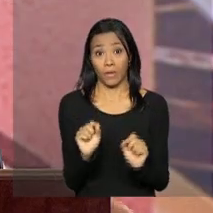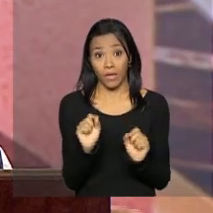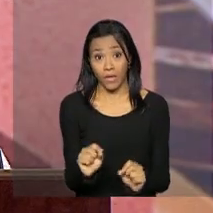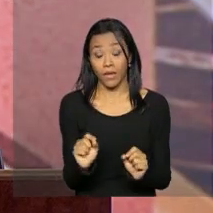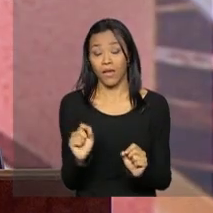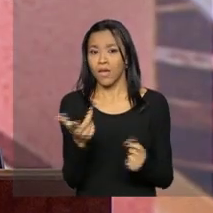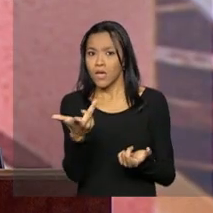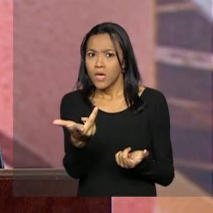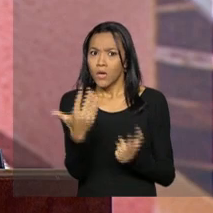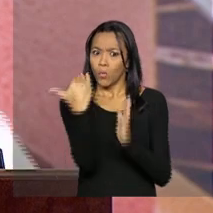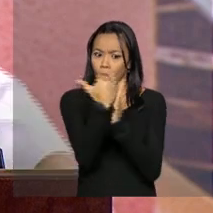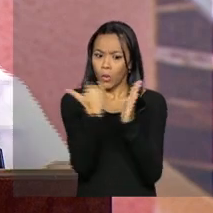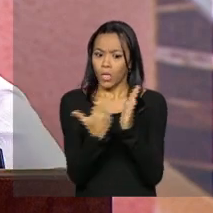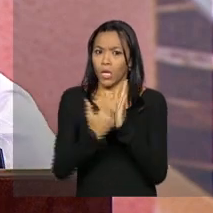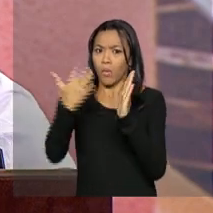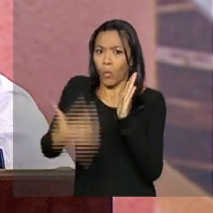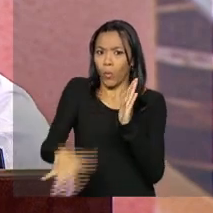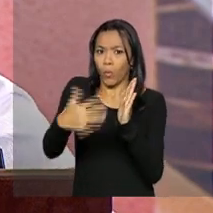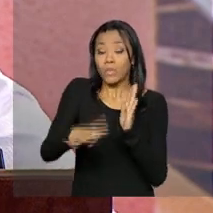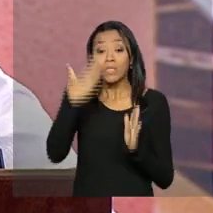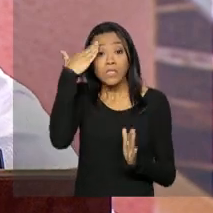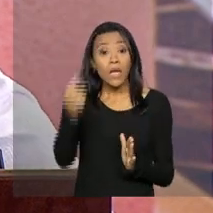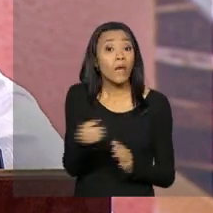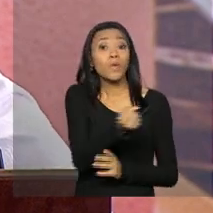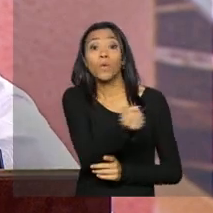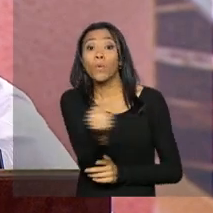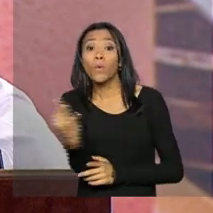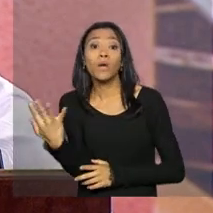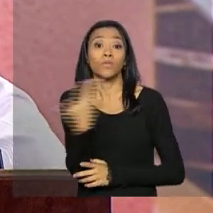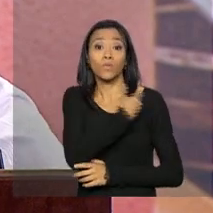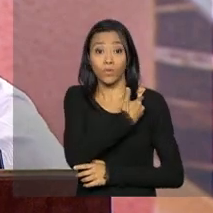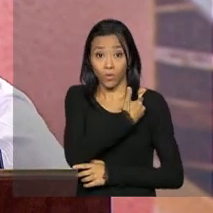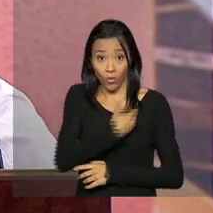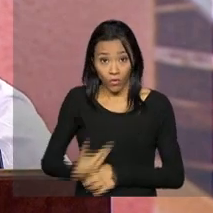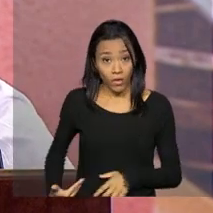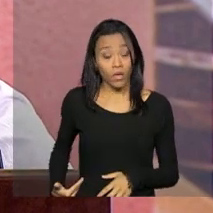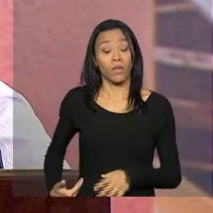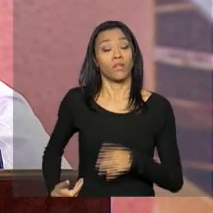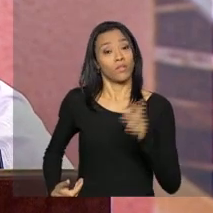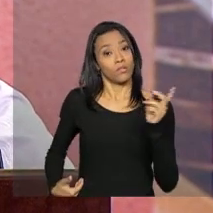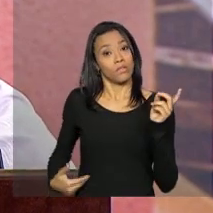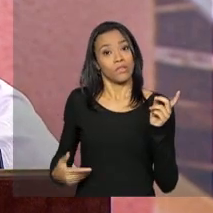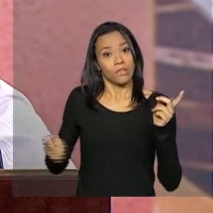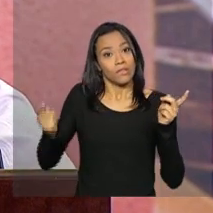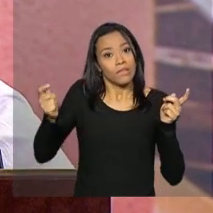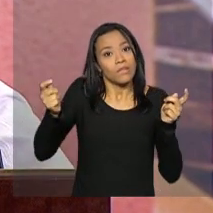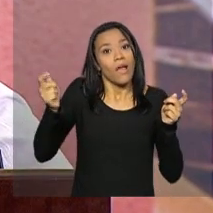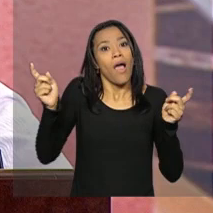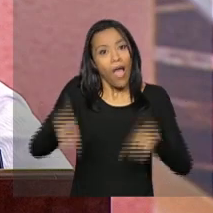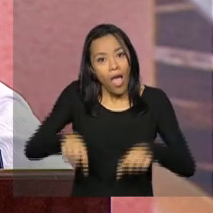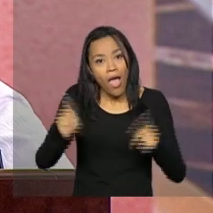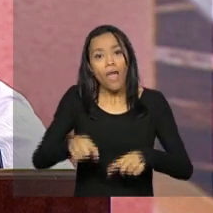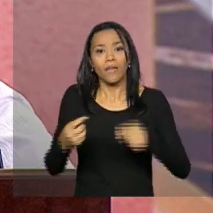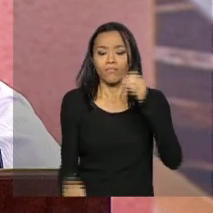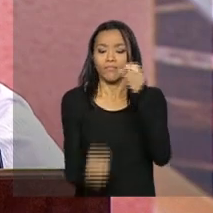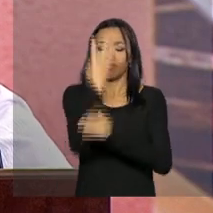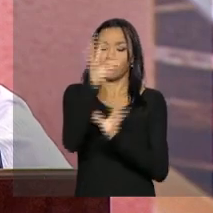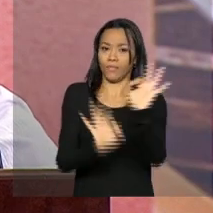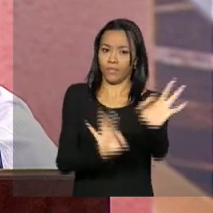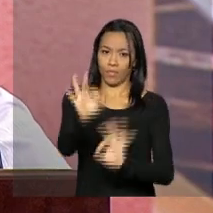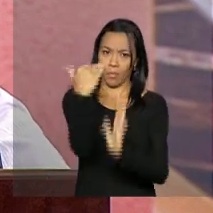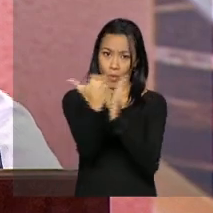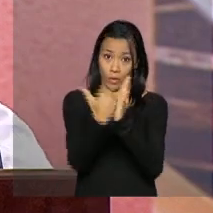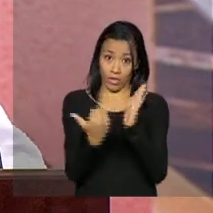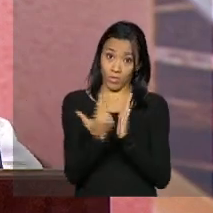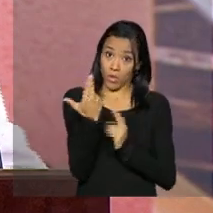dimensão do programa. Sabem quantos governos foram capazes de implementar um programa